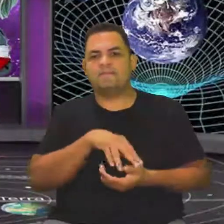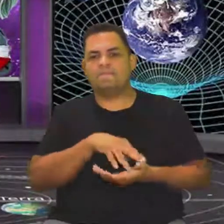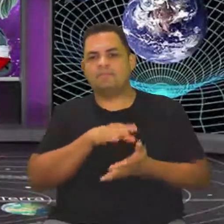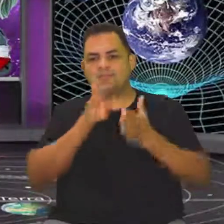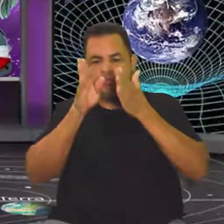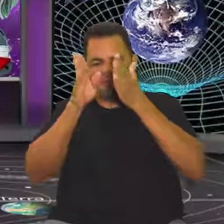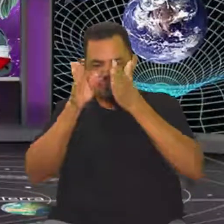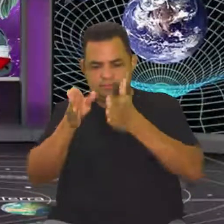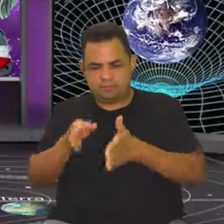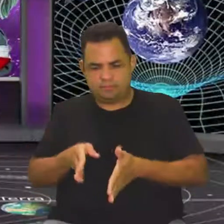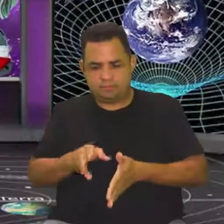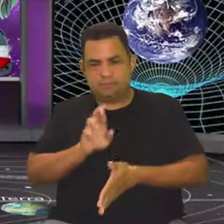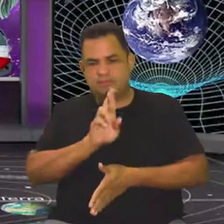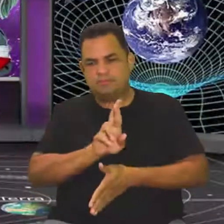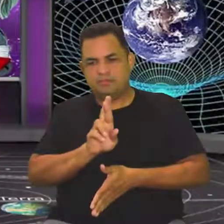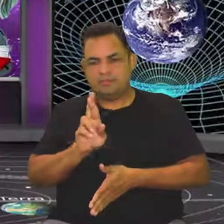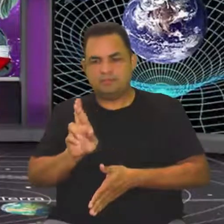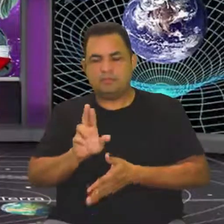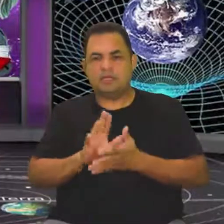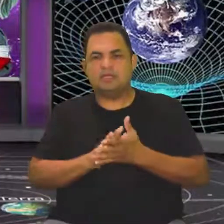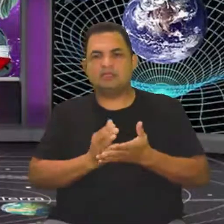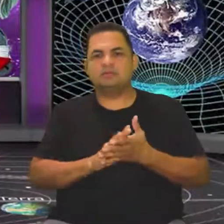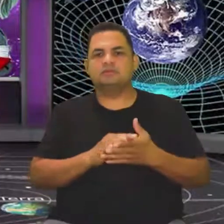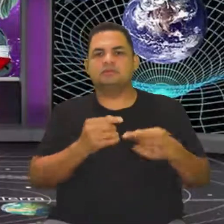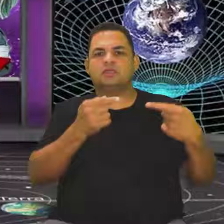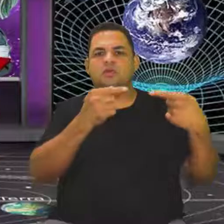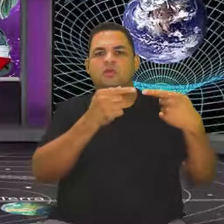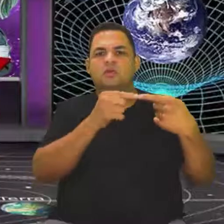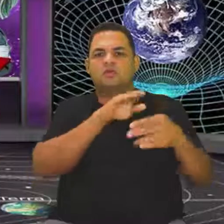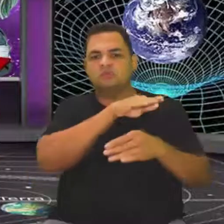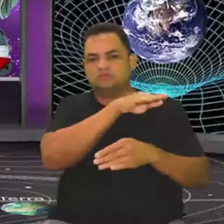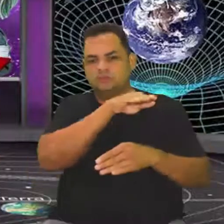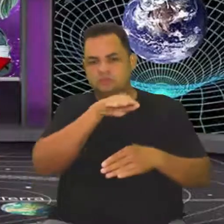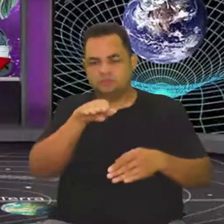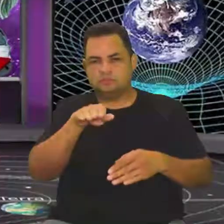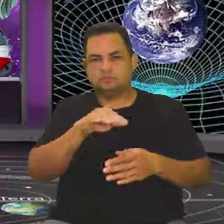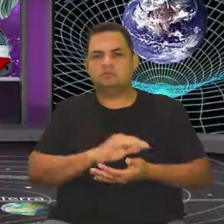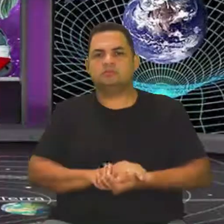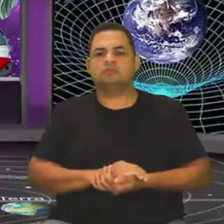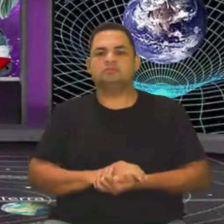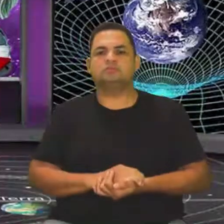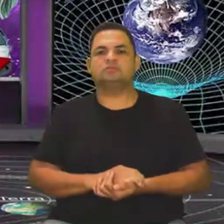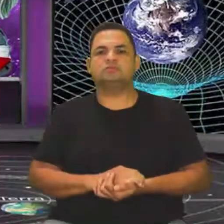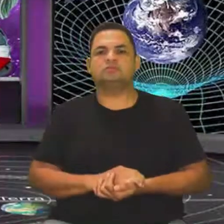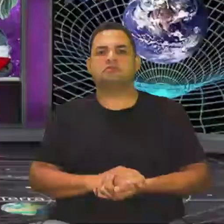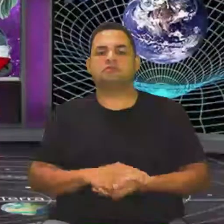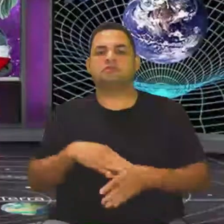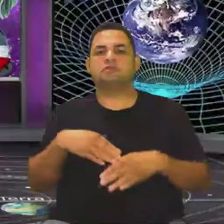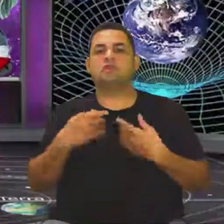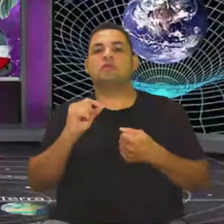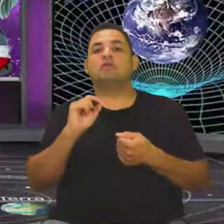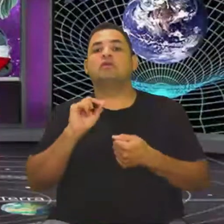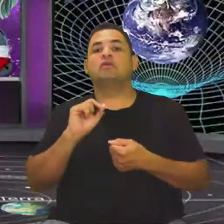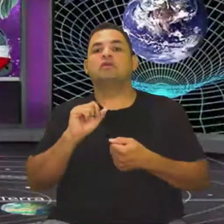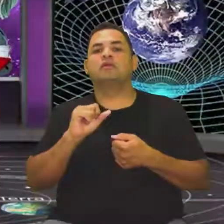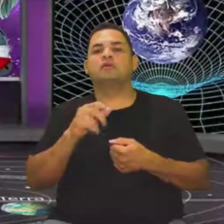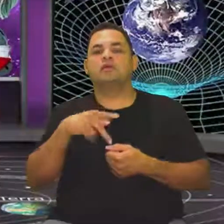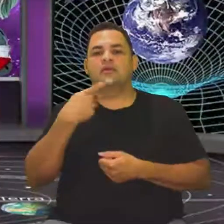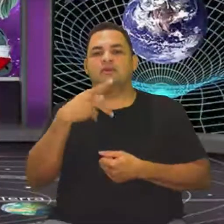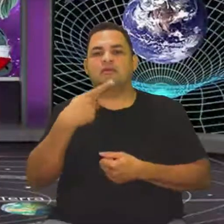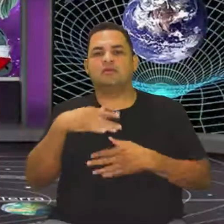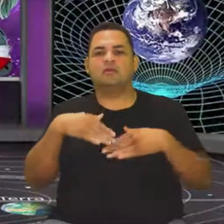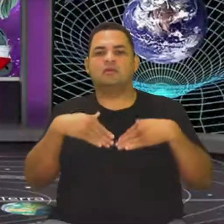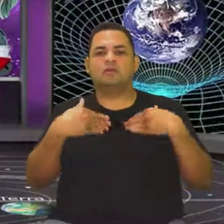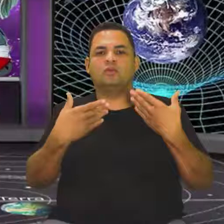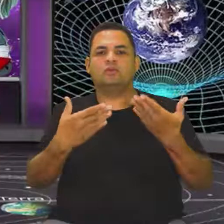de resistores em série e a associação de resistores em paralelo. Aí o que eu falei para vocês?